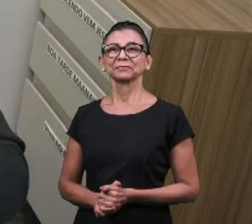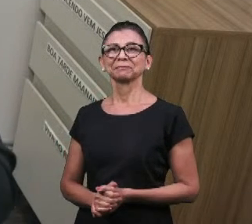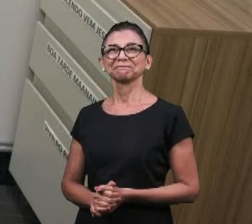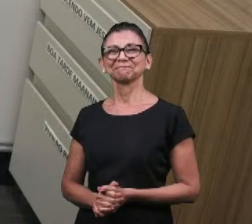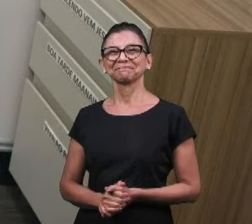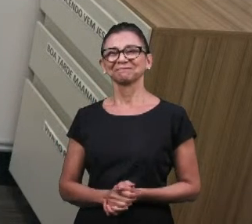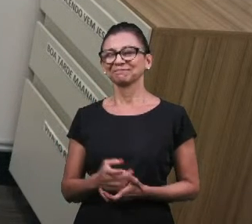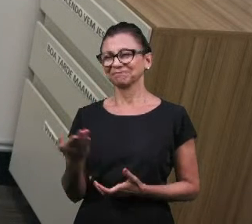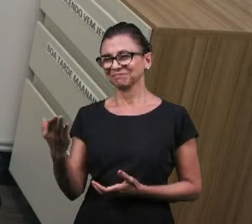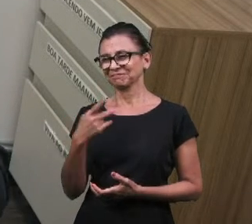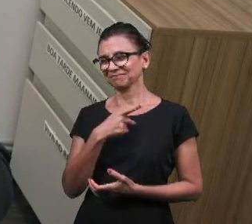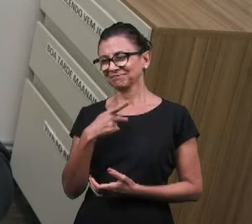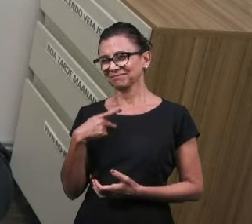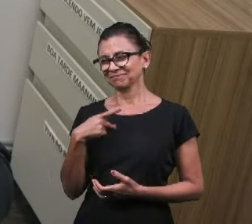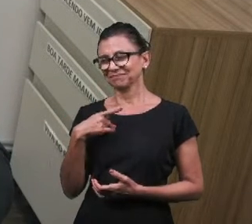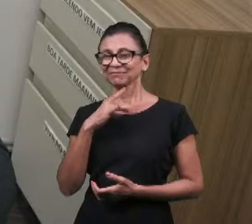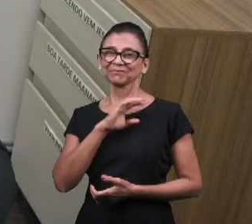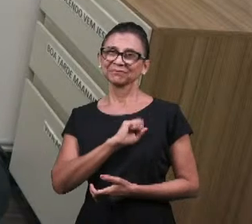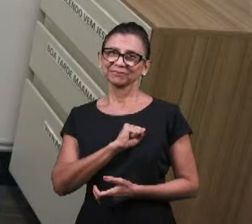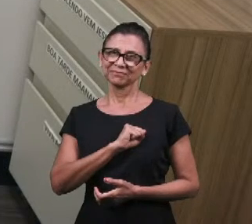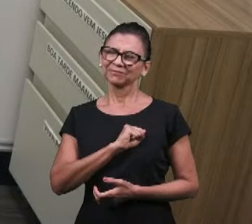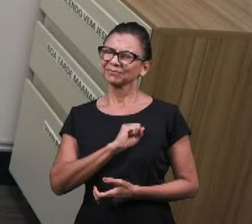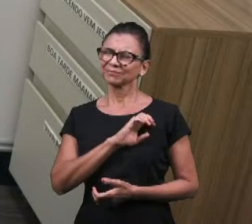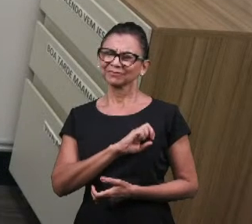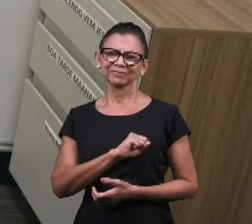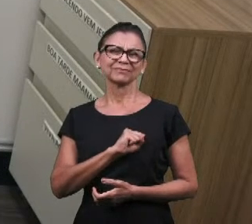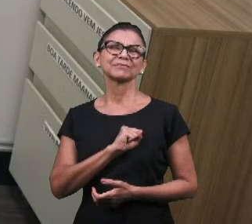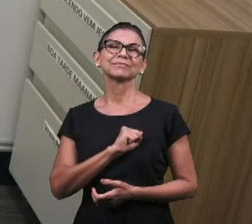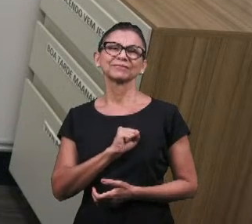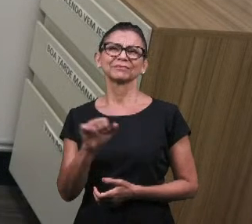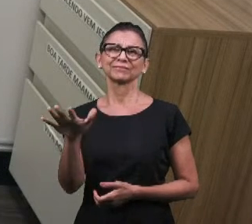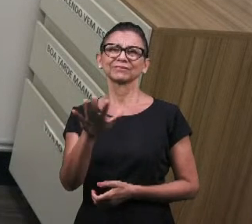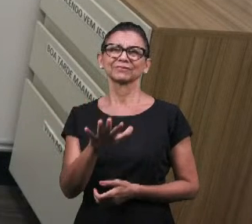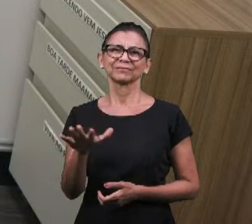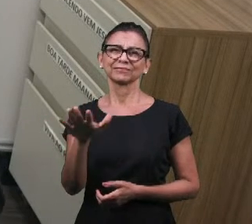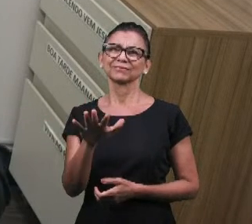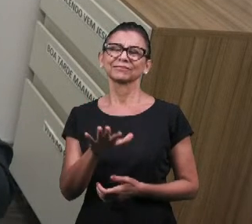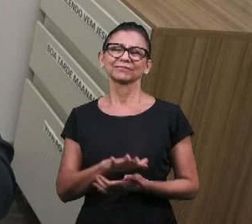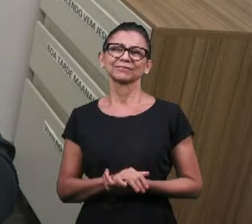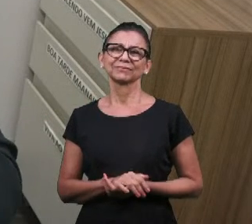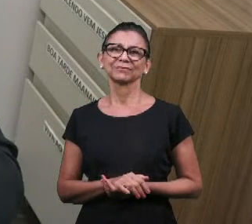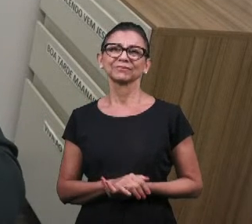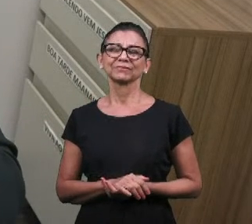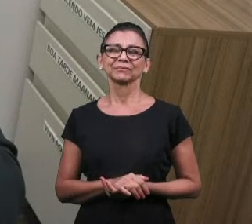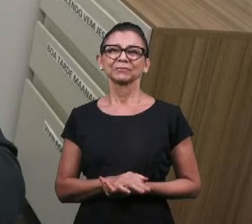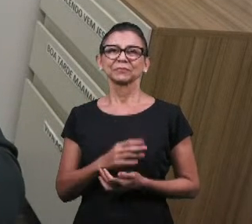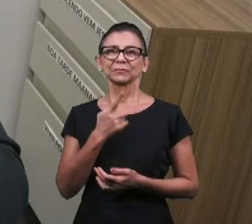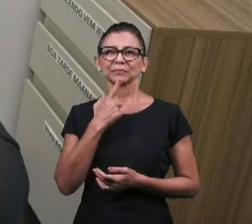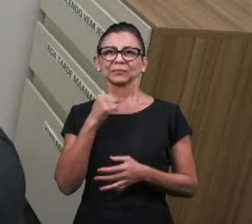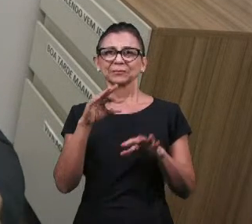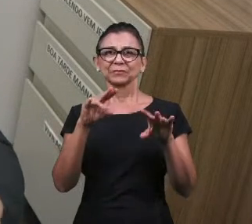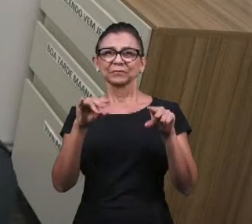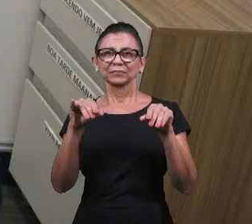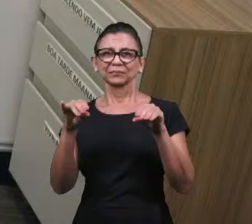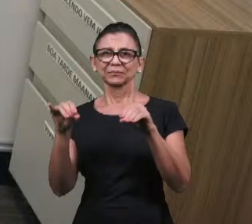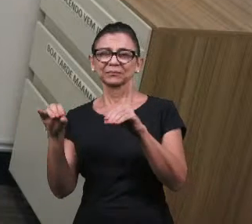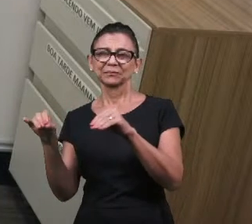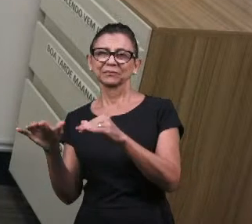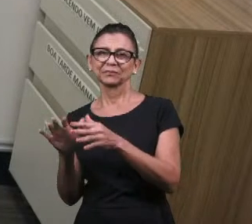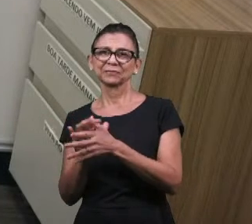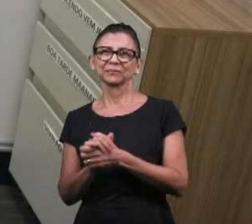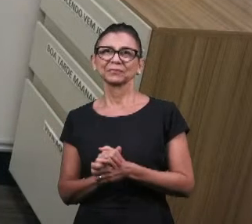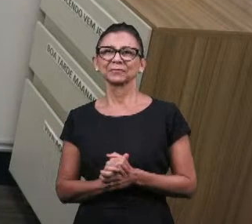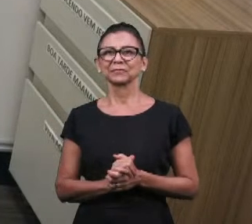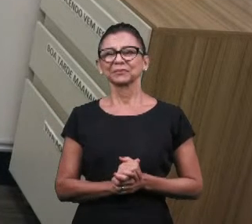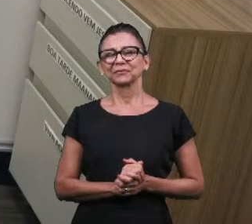querido pastor, é muito amado ali pelos irmãos da região 5, em Terra Vermelha, pastor Anderson Luiz Vieira, conhecido carinhosamente